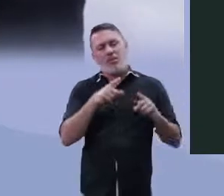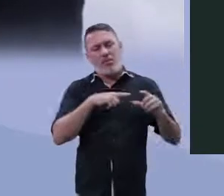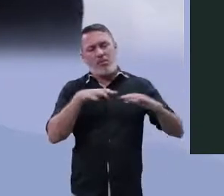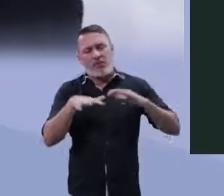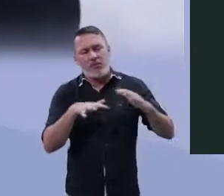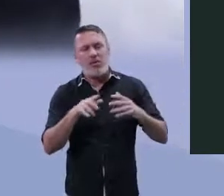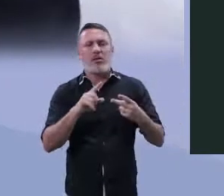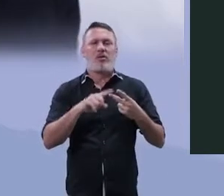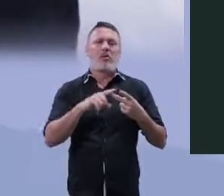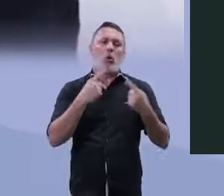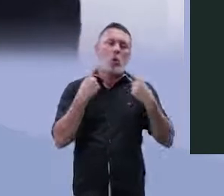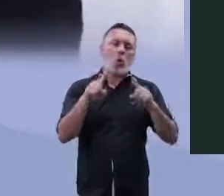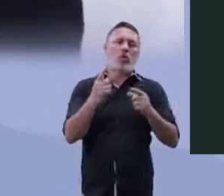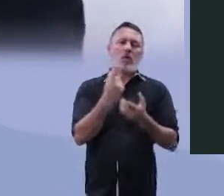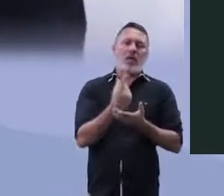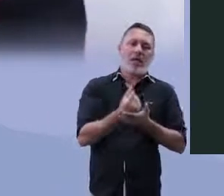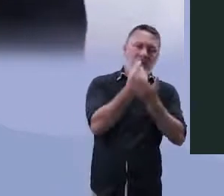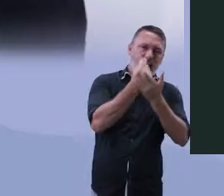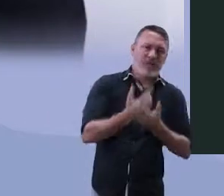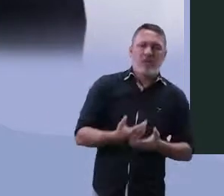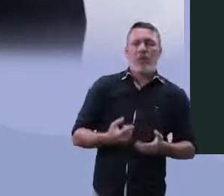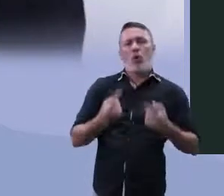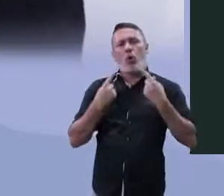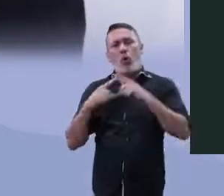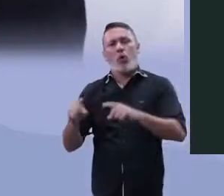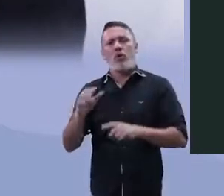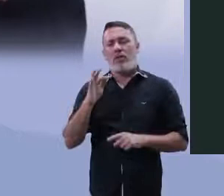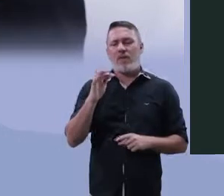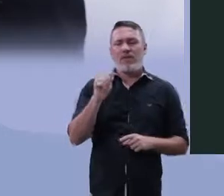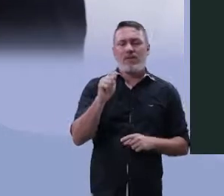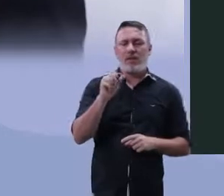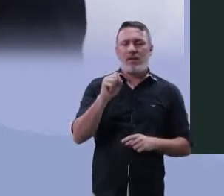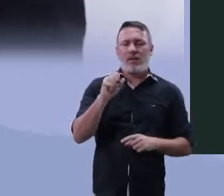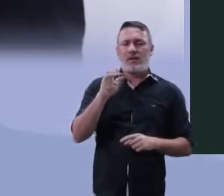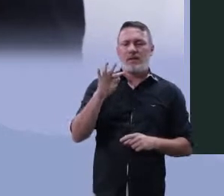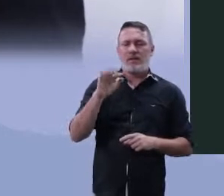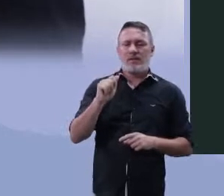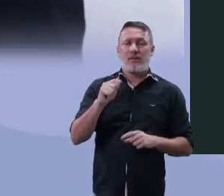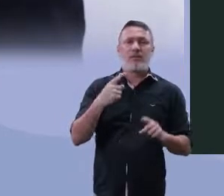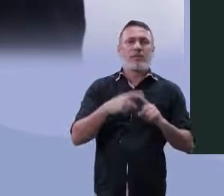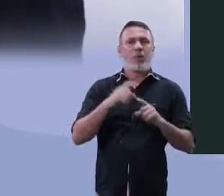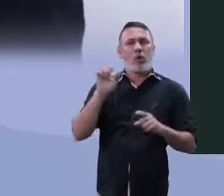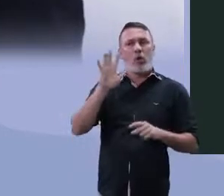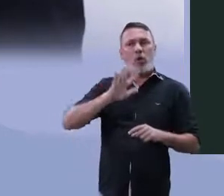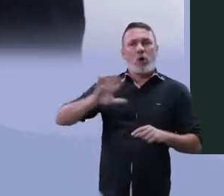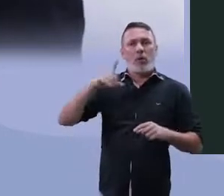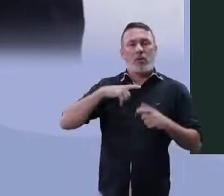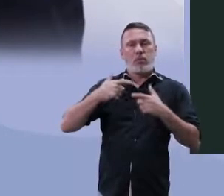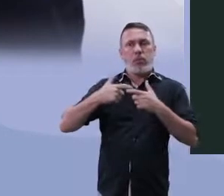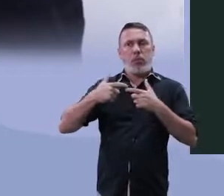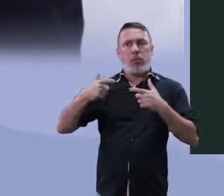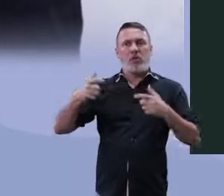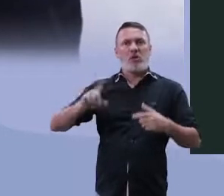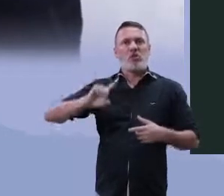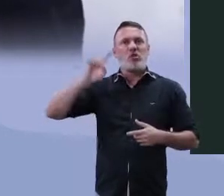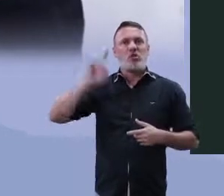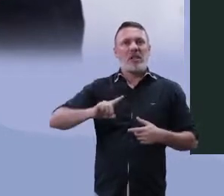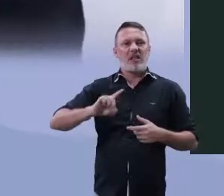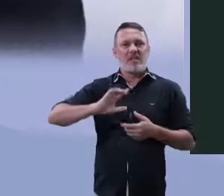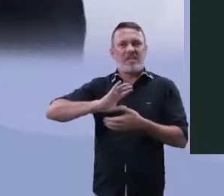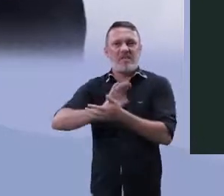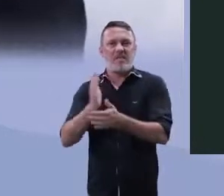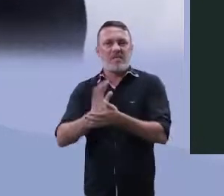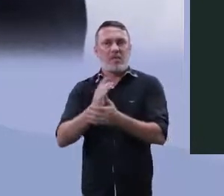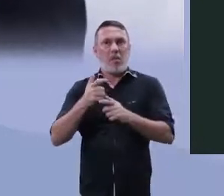se mobilizar, principalmente os antifascistas, diante do avanço da extrema-direita no continente europeu nesse